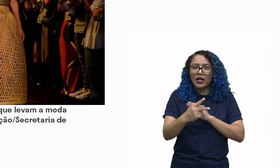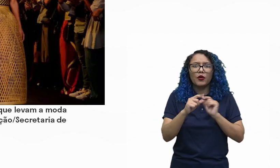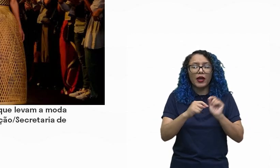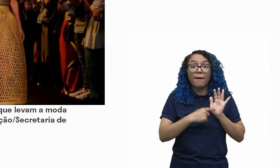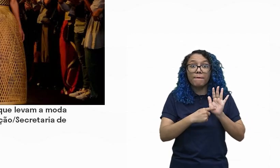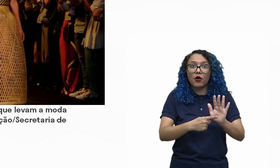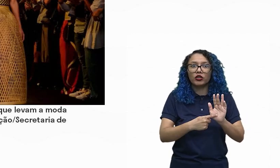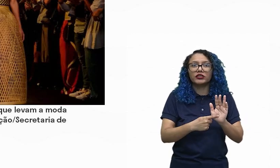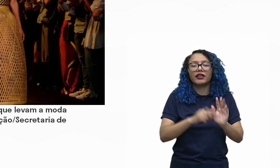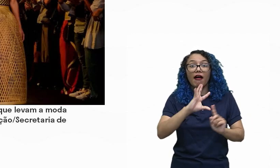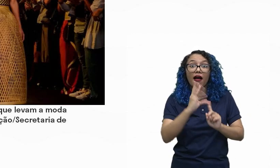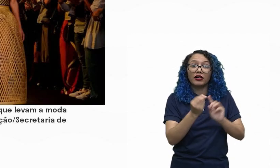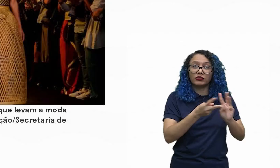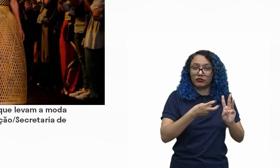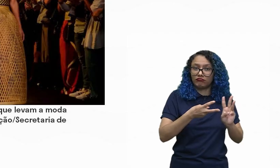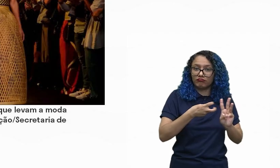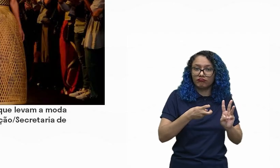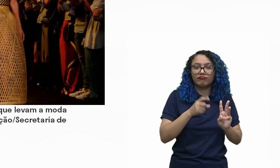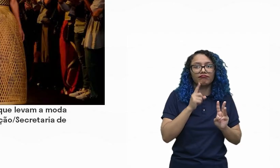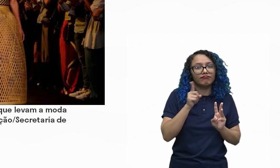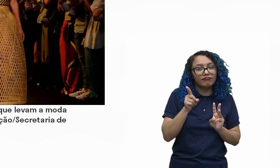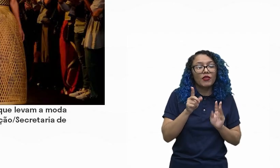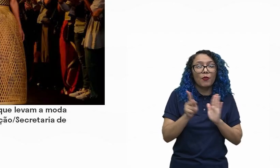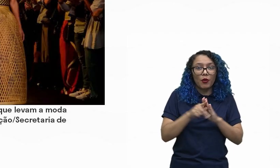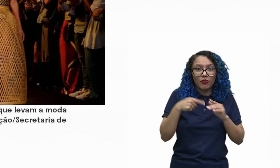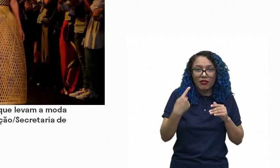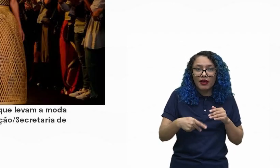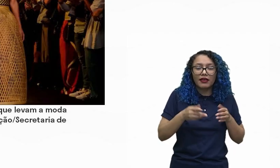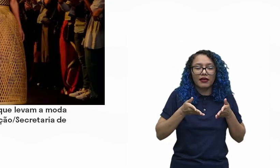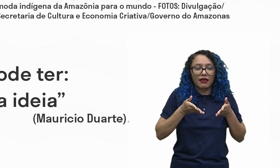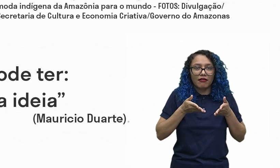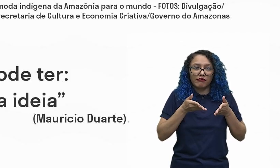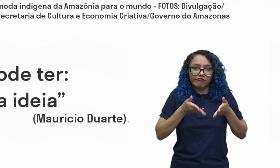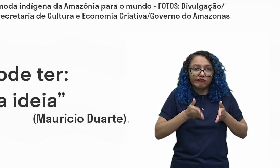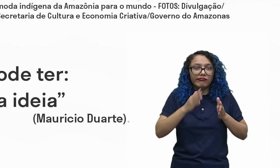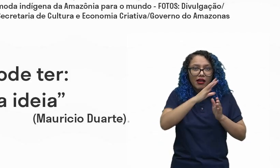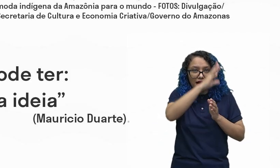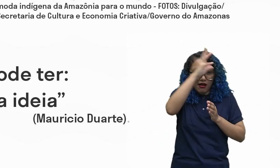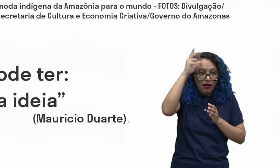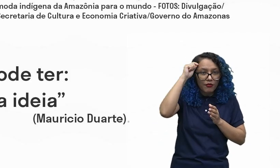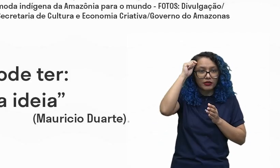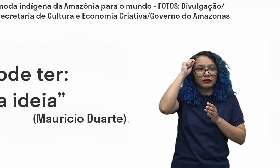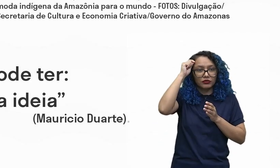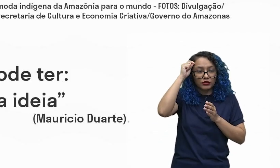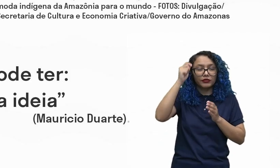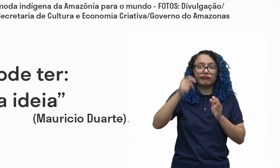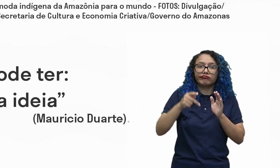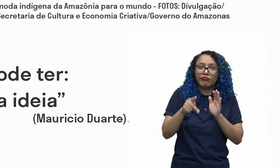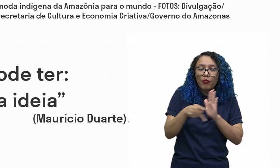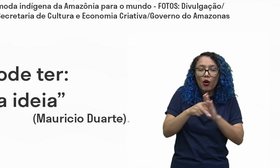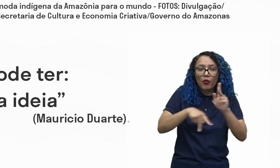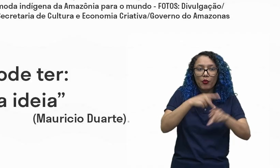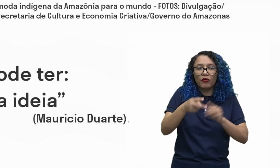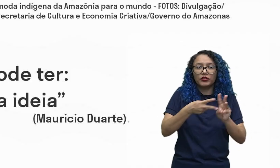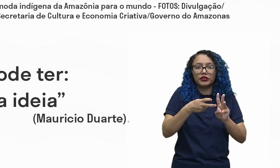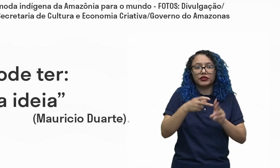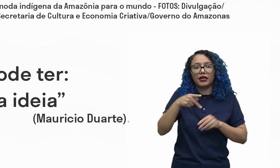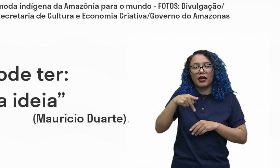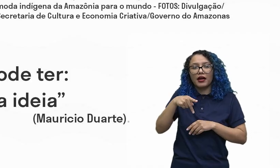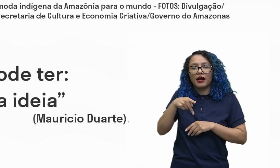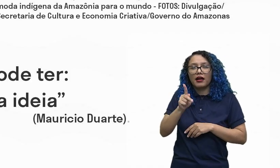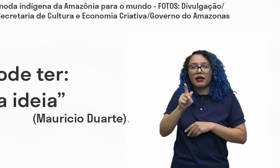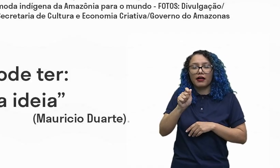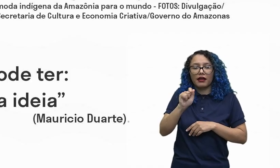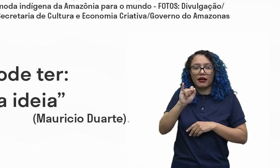raiz indígena. Então, vamos perceber que ele é um estilista amazonense do povo indígena Caixana. E